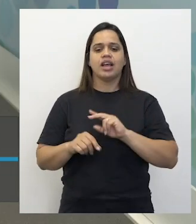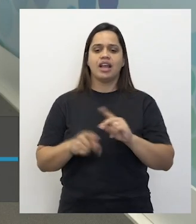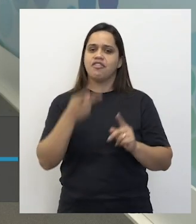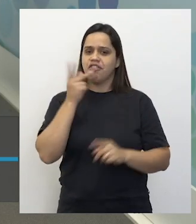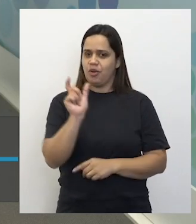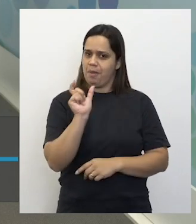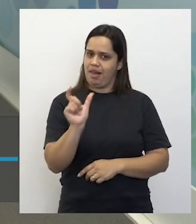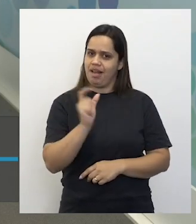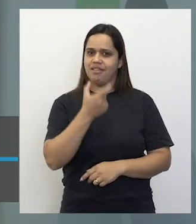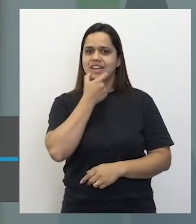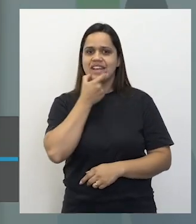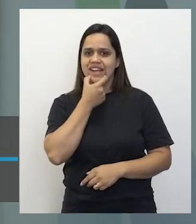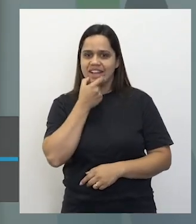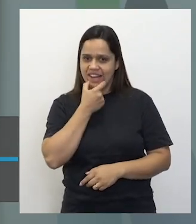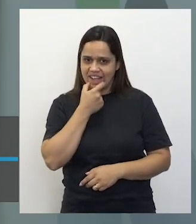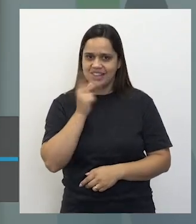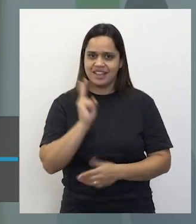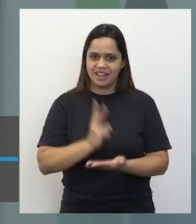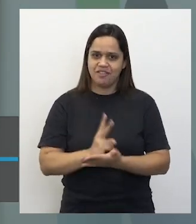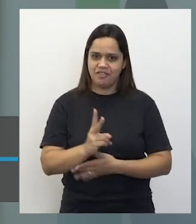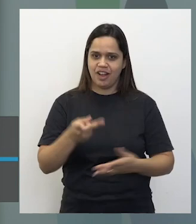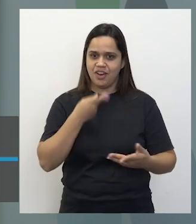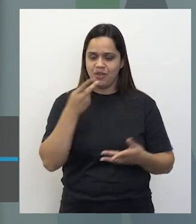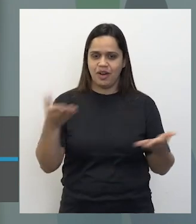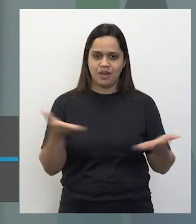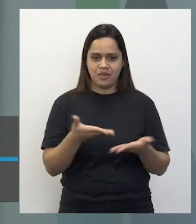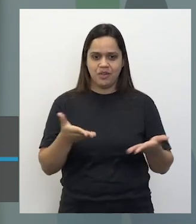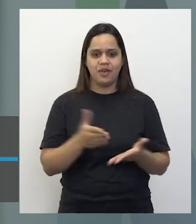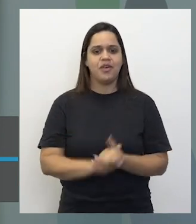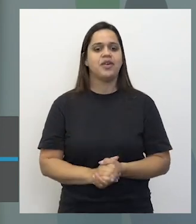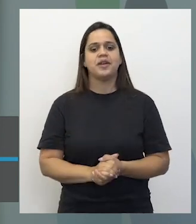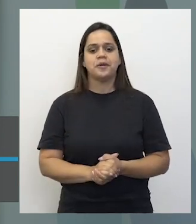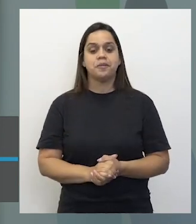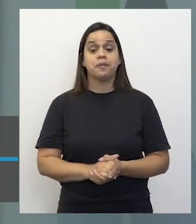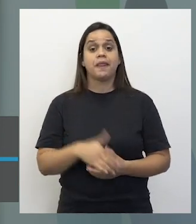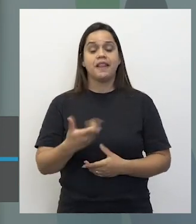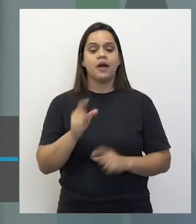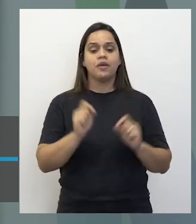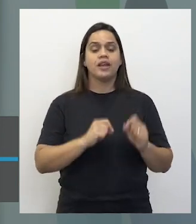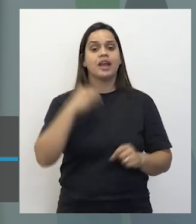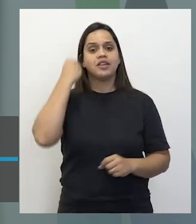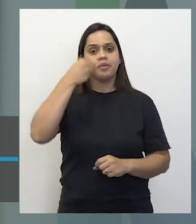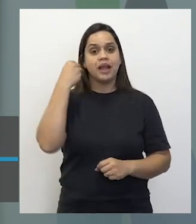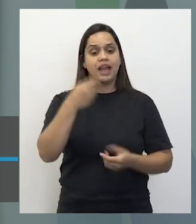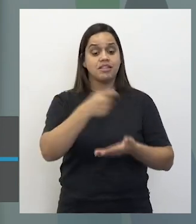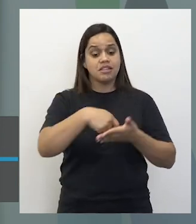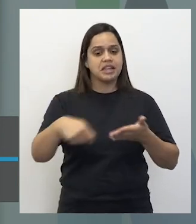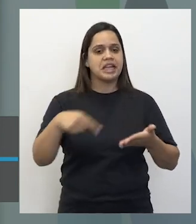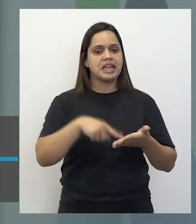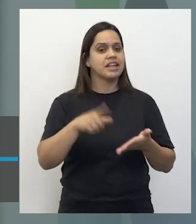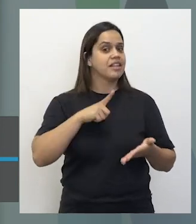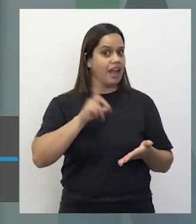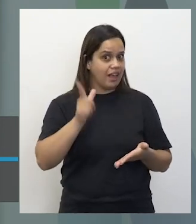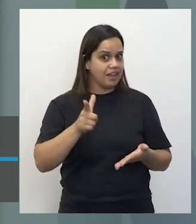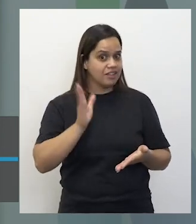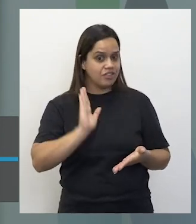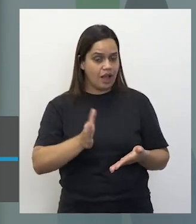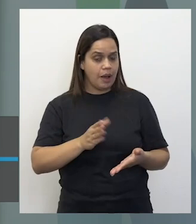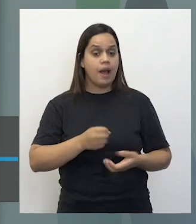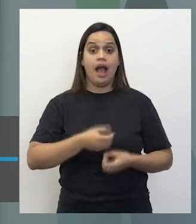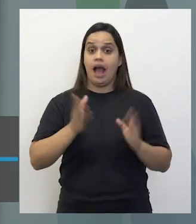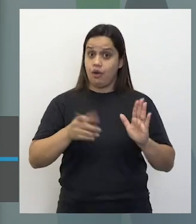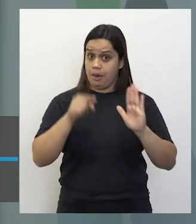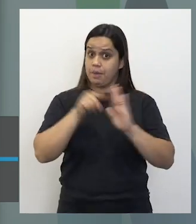Ed acabou de falar e que eu sempre esqueço. Então, conte um pouquinho pra gente essa experiência com escrita. Qual a experiência de escrita? Com poema